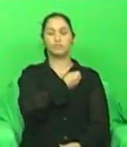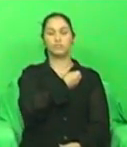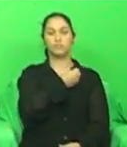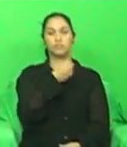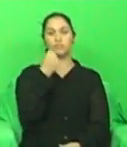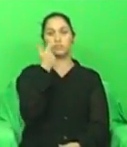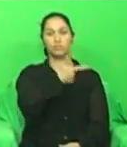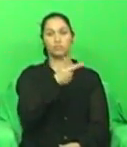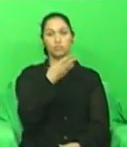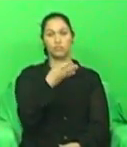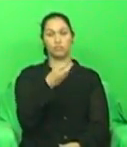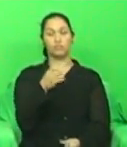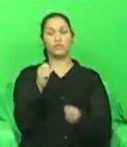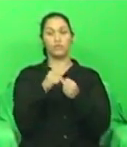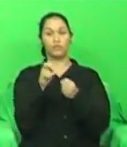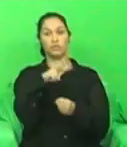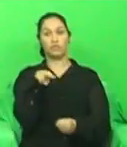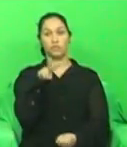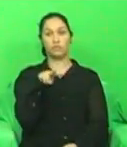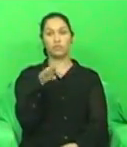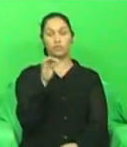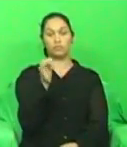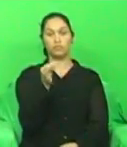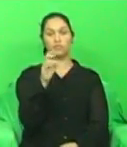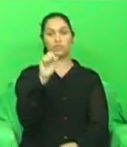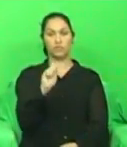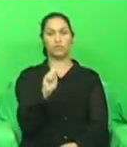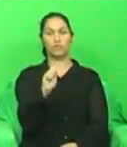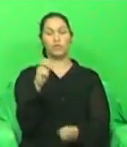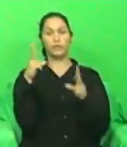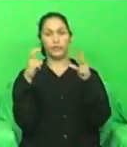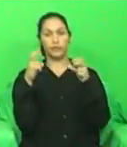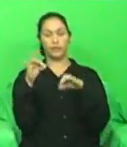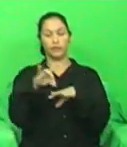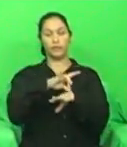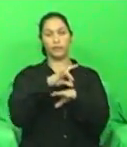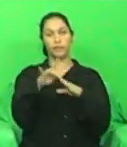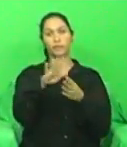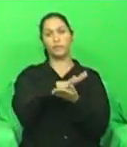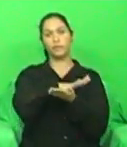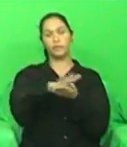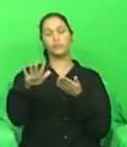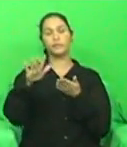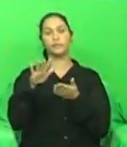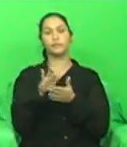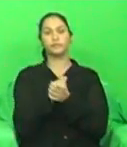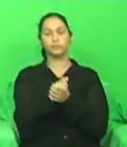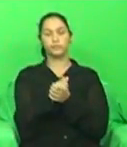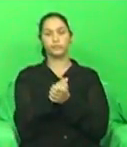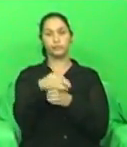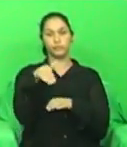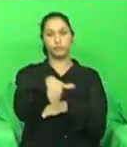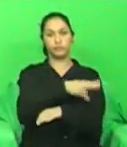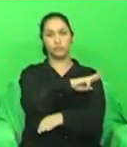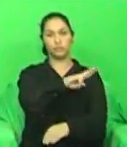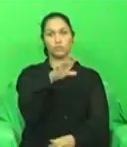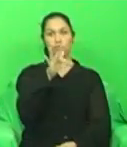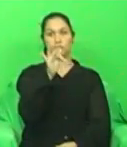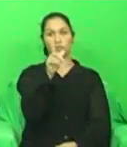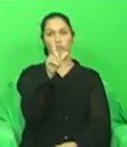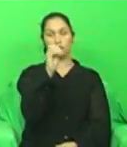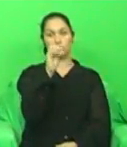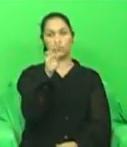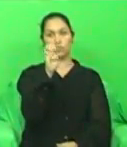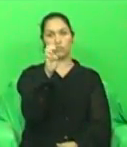240 barra 18 autoria vereador kita velório assunto pavimentação asfáltica da travessa flores do campo